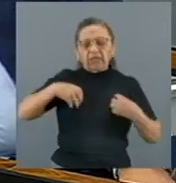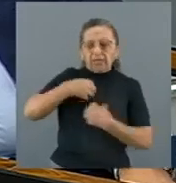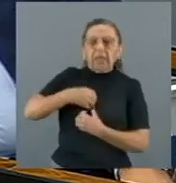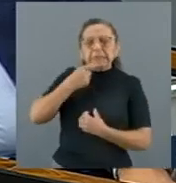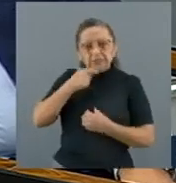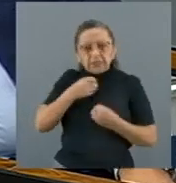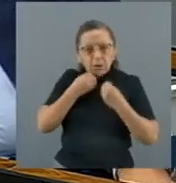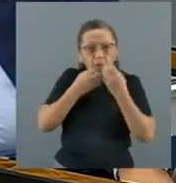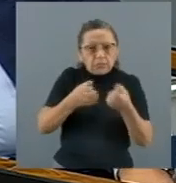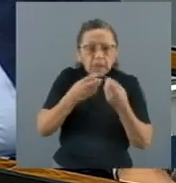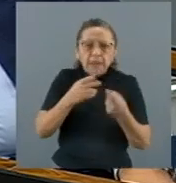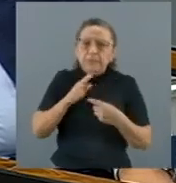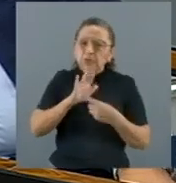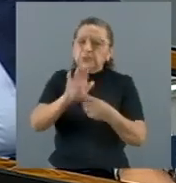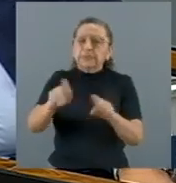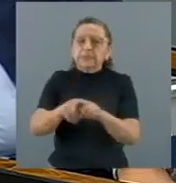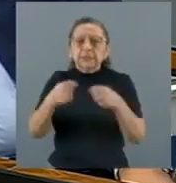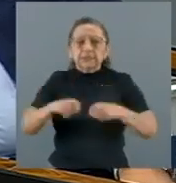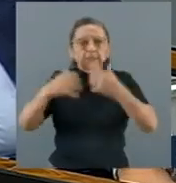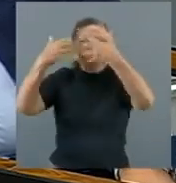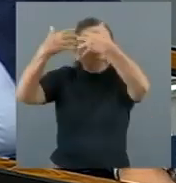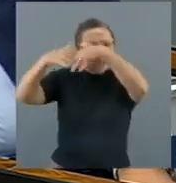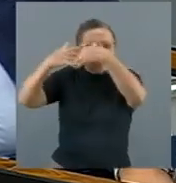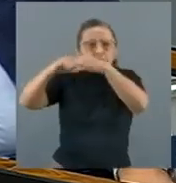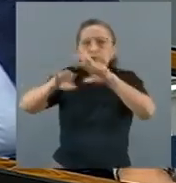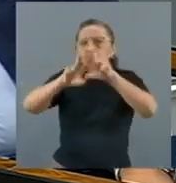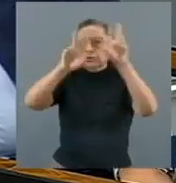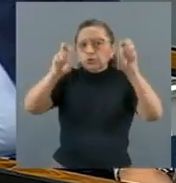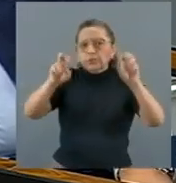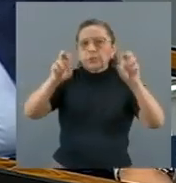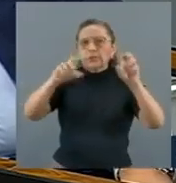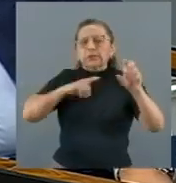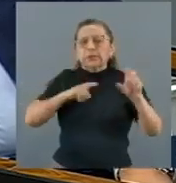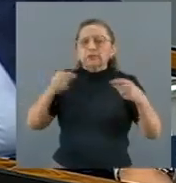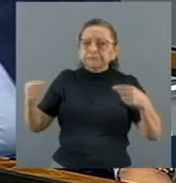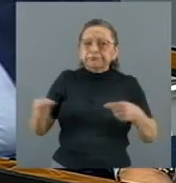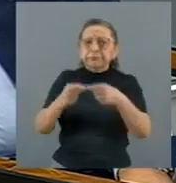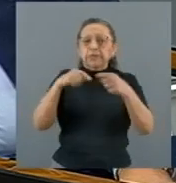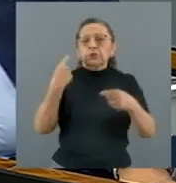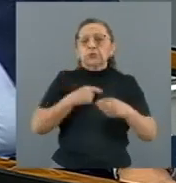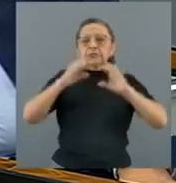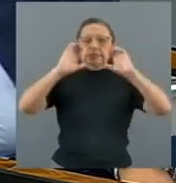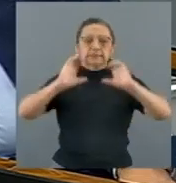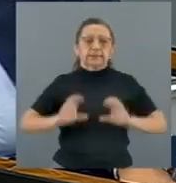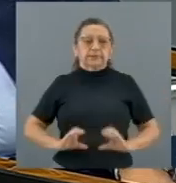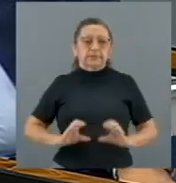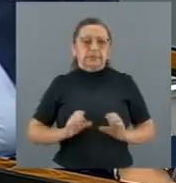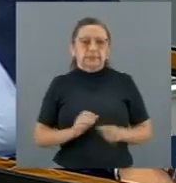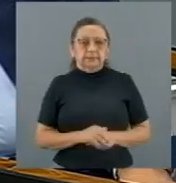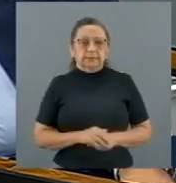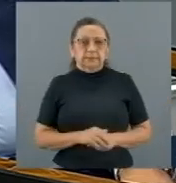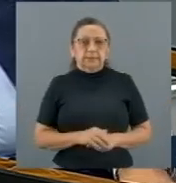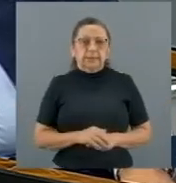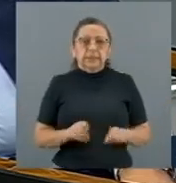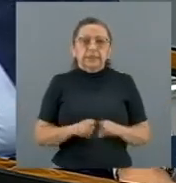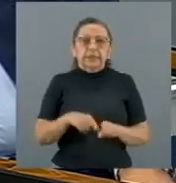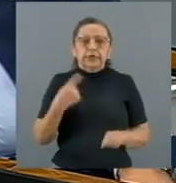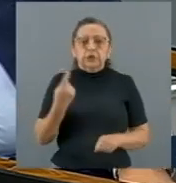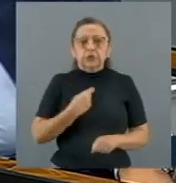termos reflexões sobre temas que dizem respeito à nossa cidadania e à nossa condição